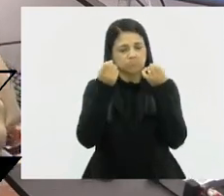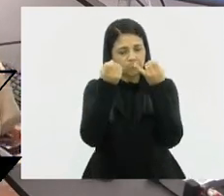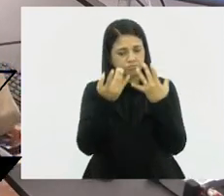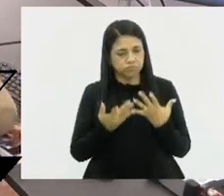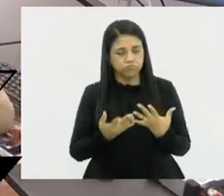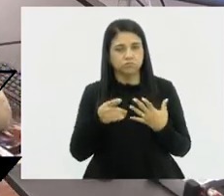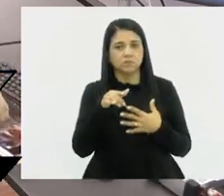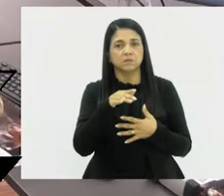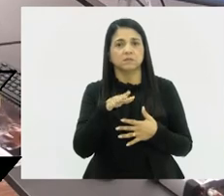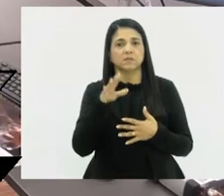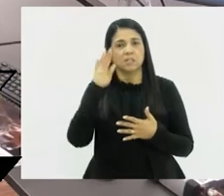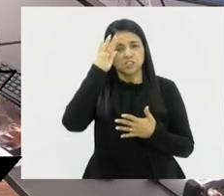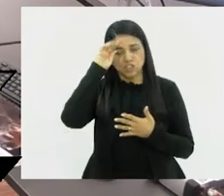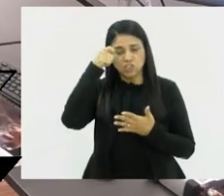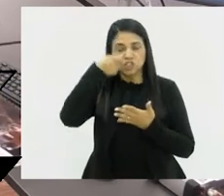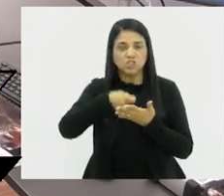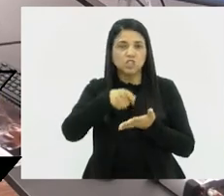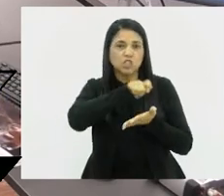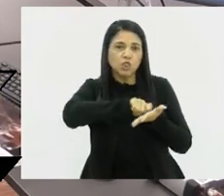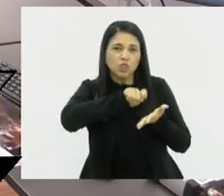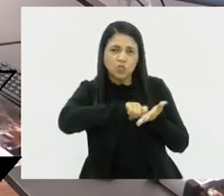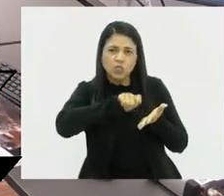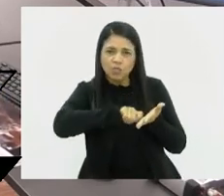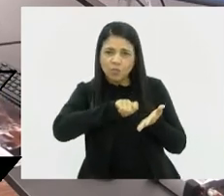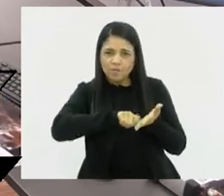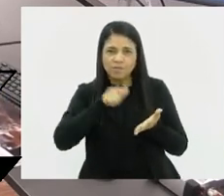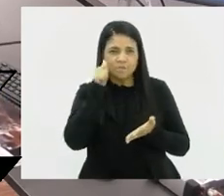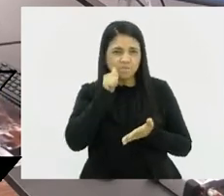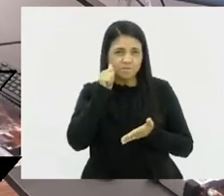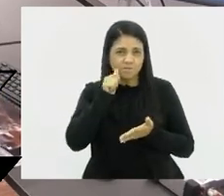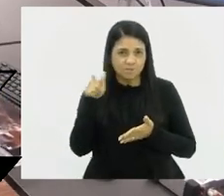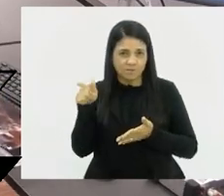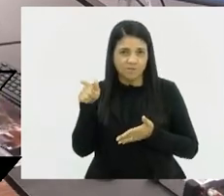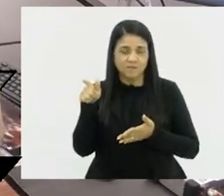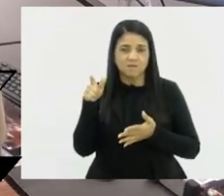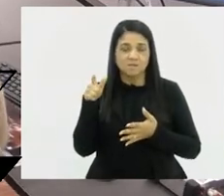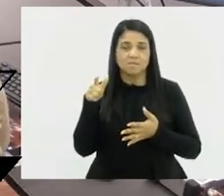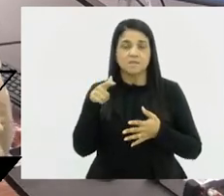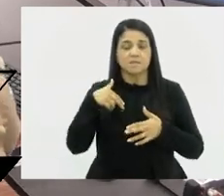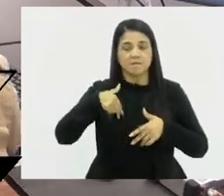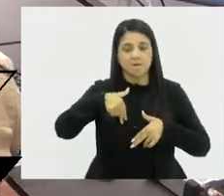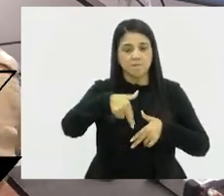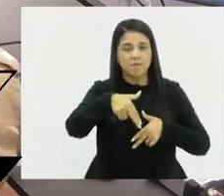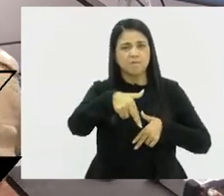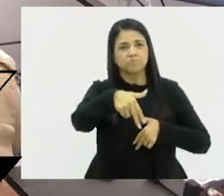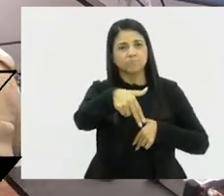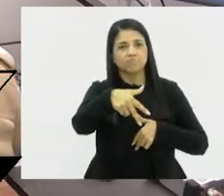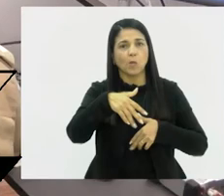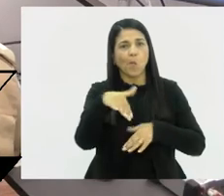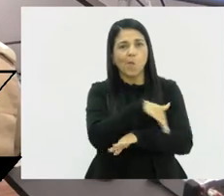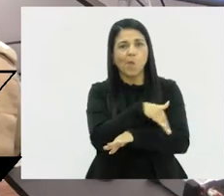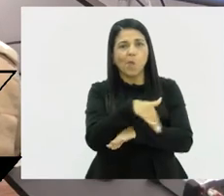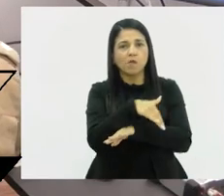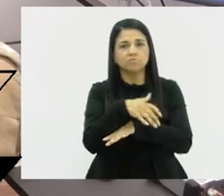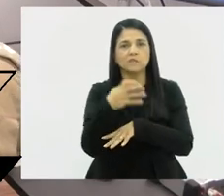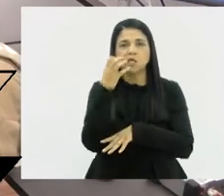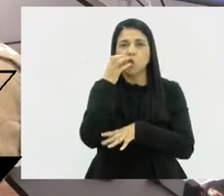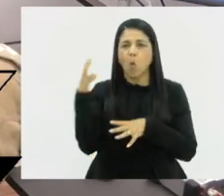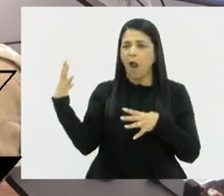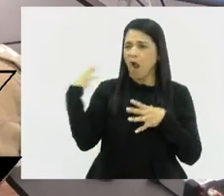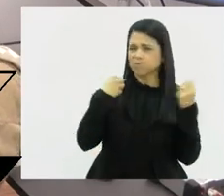caso da escritora, né, que foi atacada enquanto caminhava na rua. E